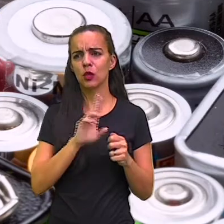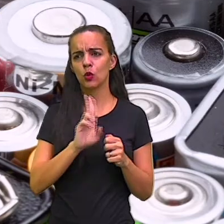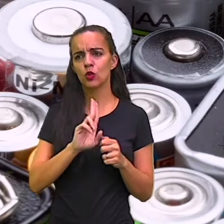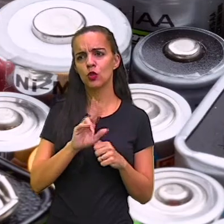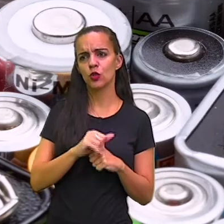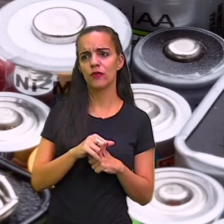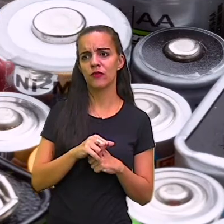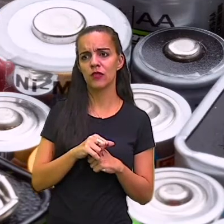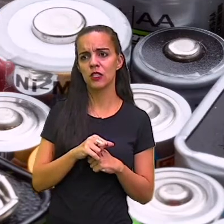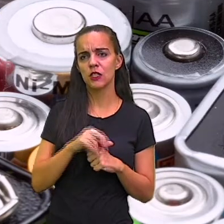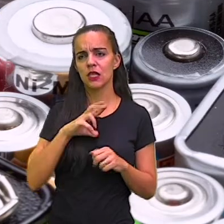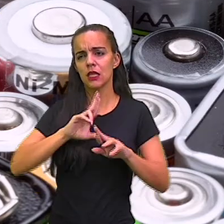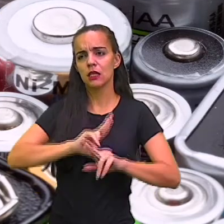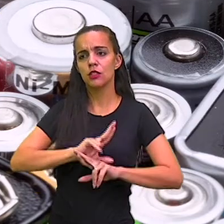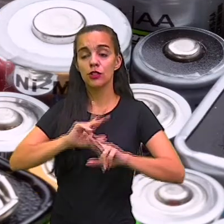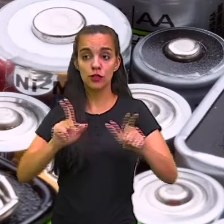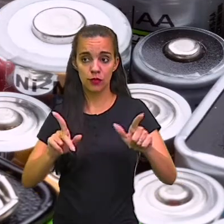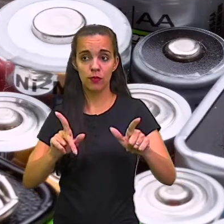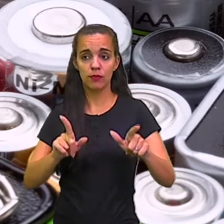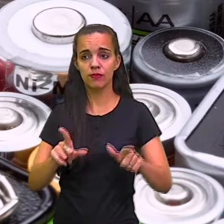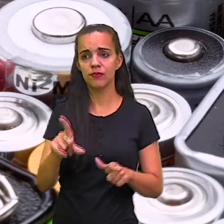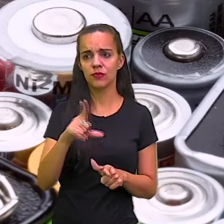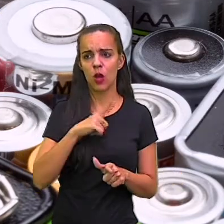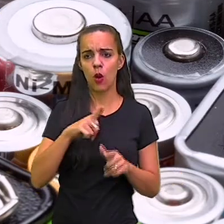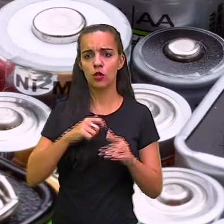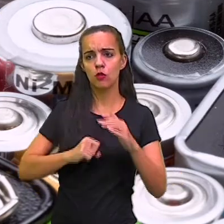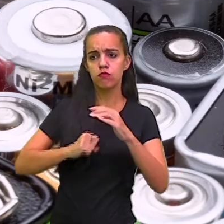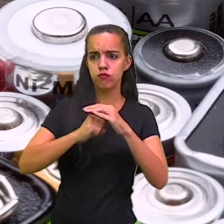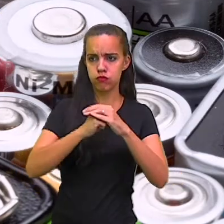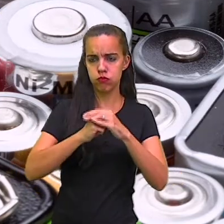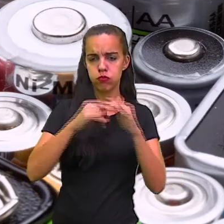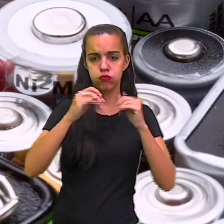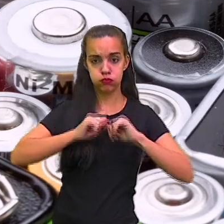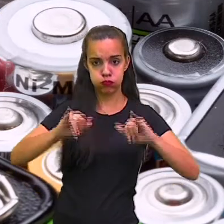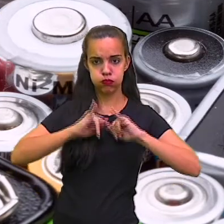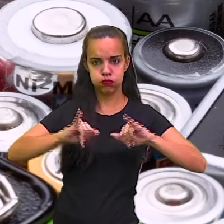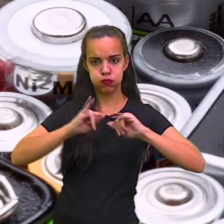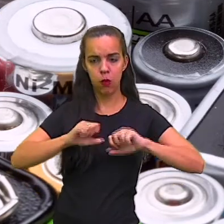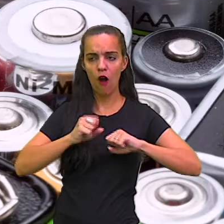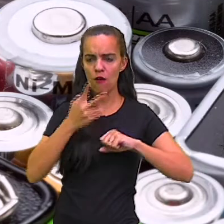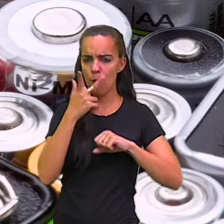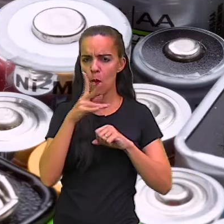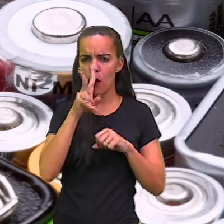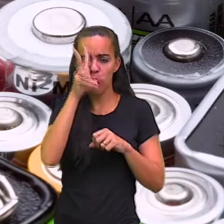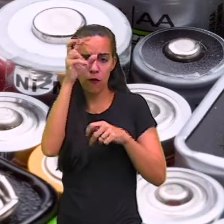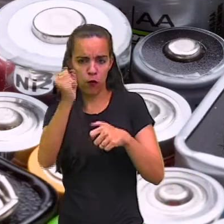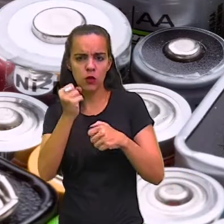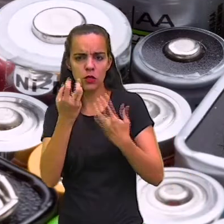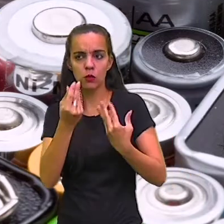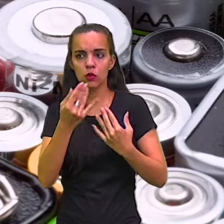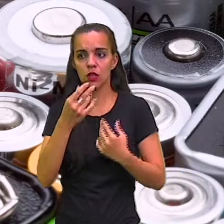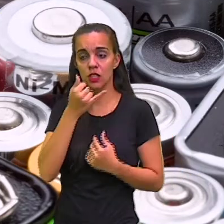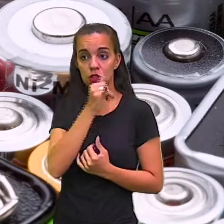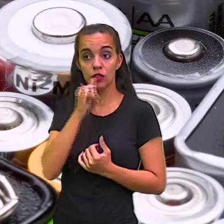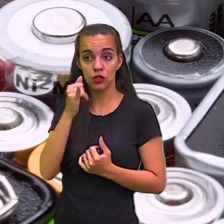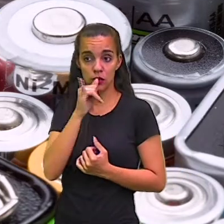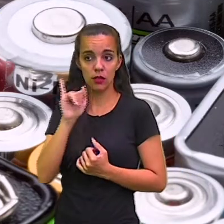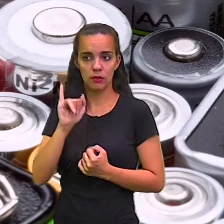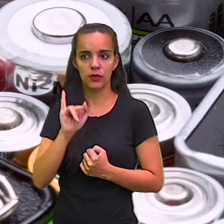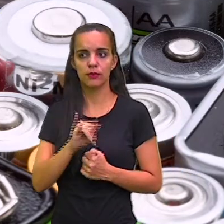chamada diferença de potencial elétrico que é tem uma sigla